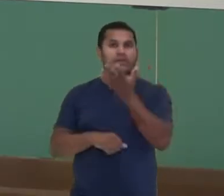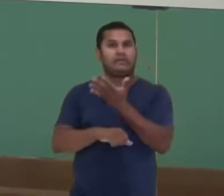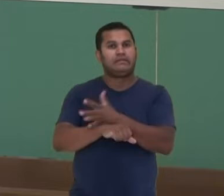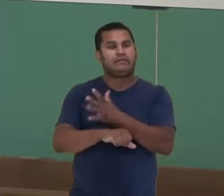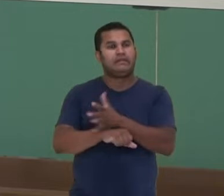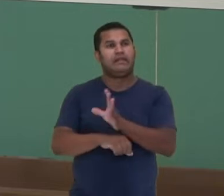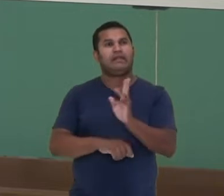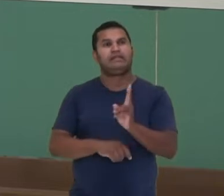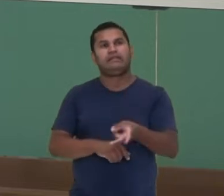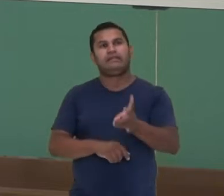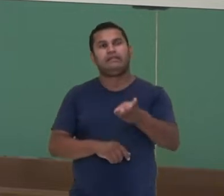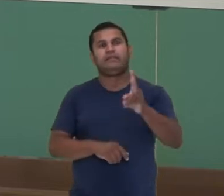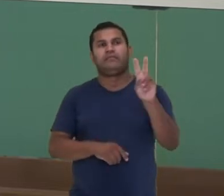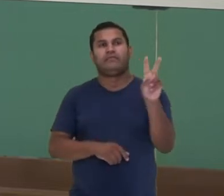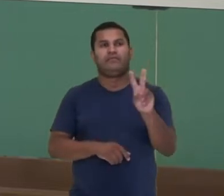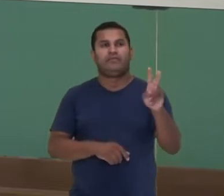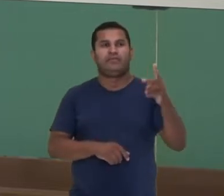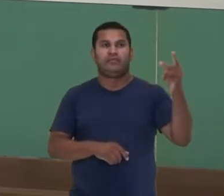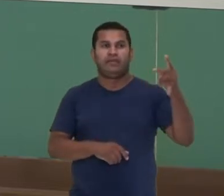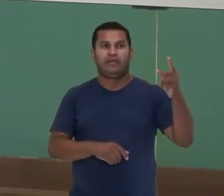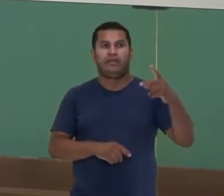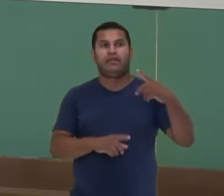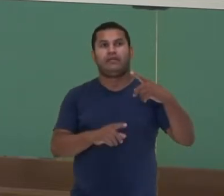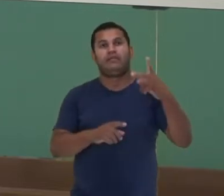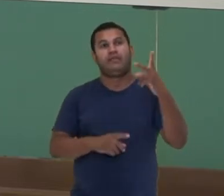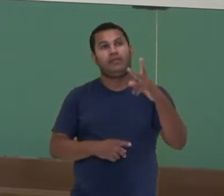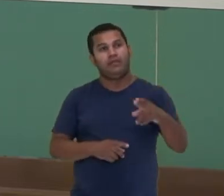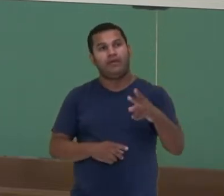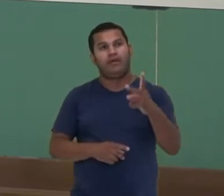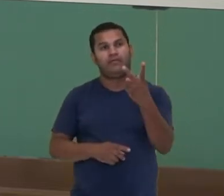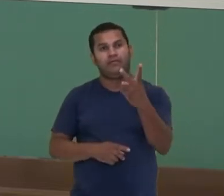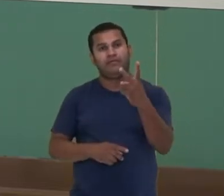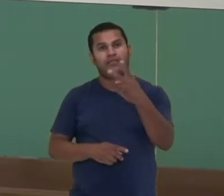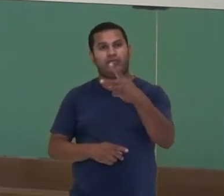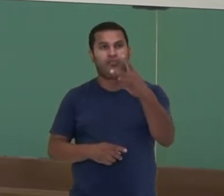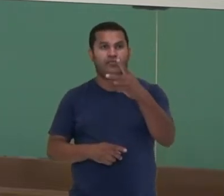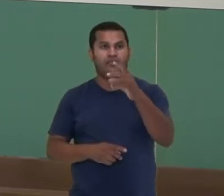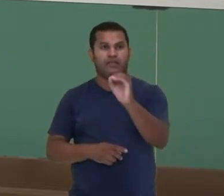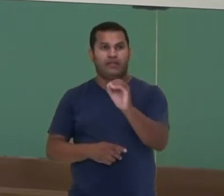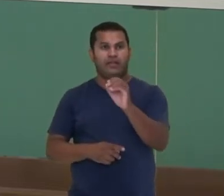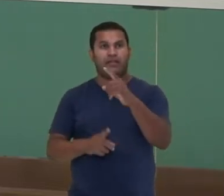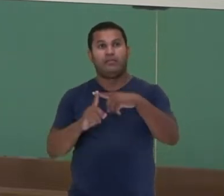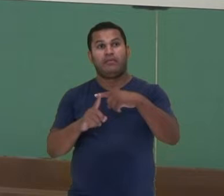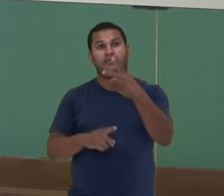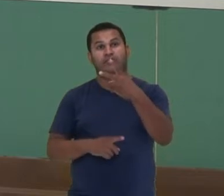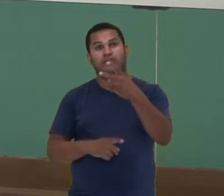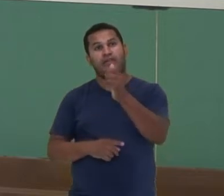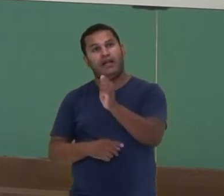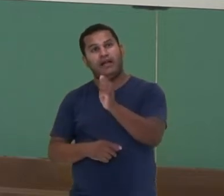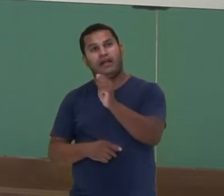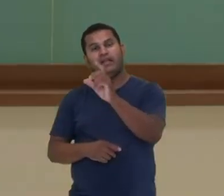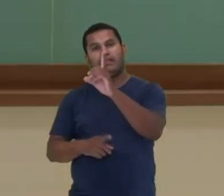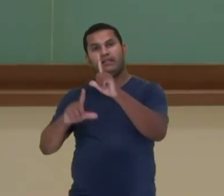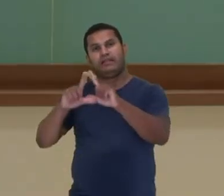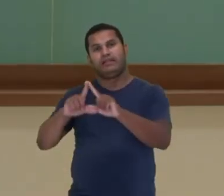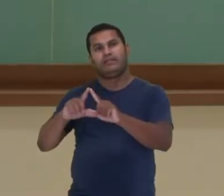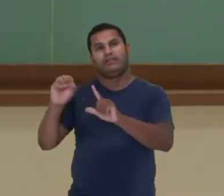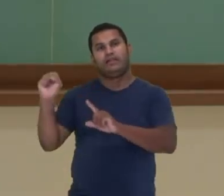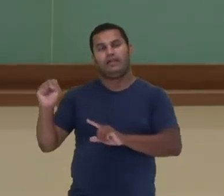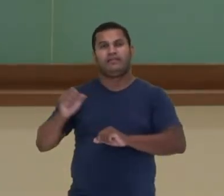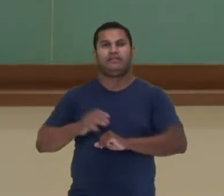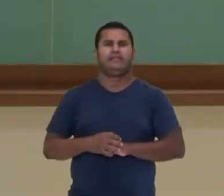com deslocamento, né? Diferente da função horária que está falando com posição, né? Lembrando que